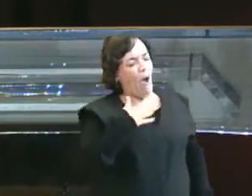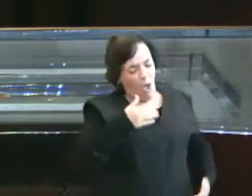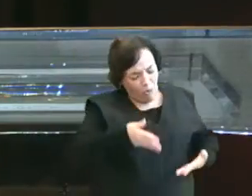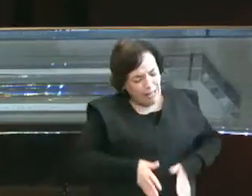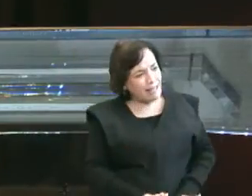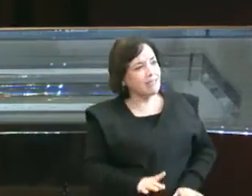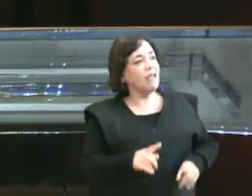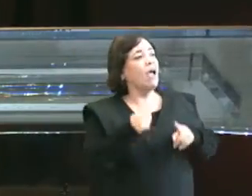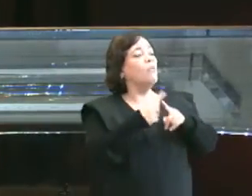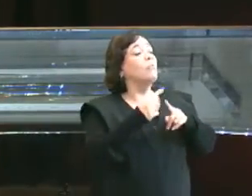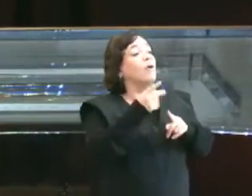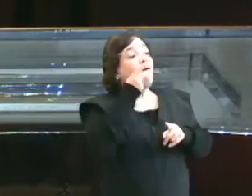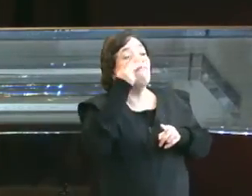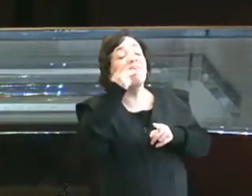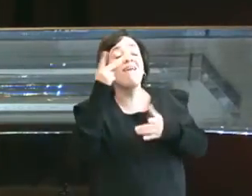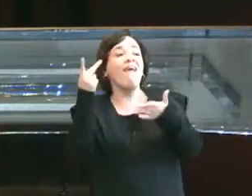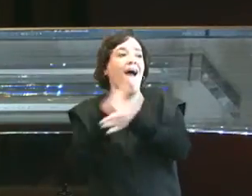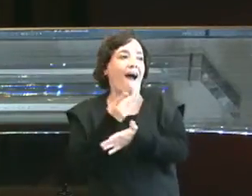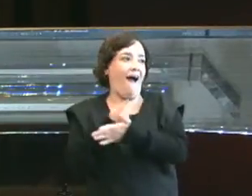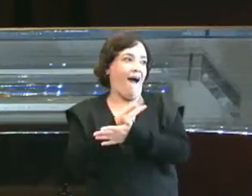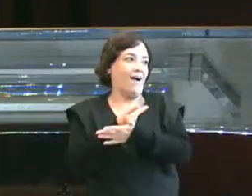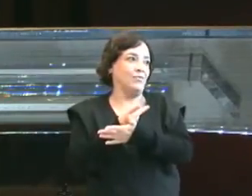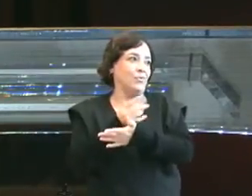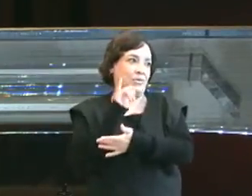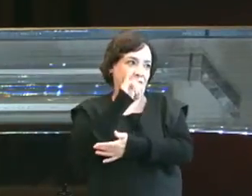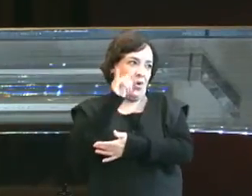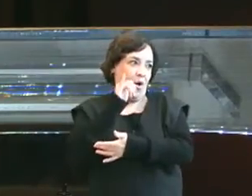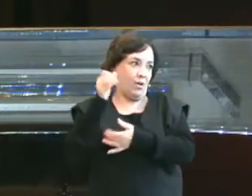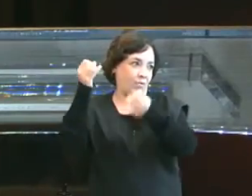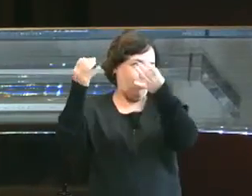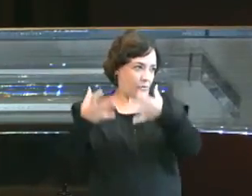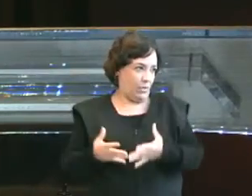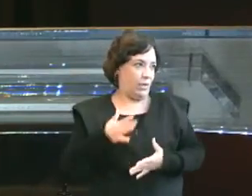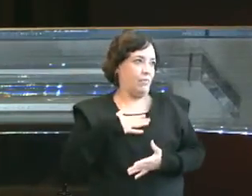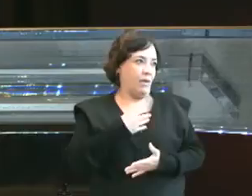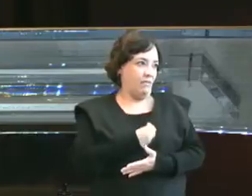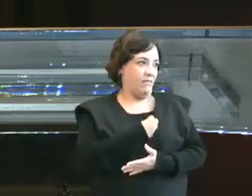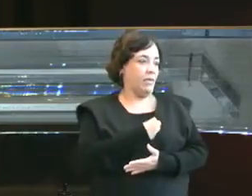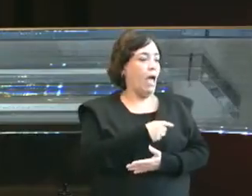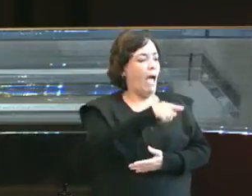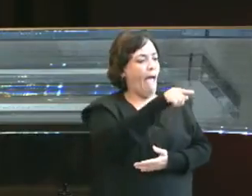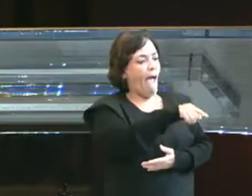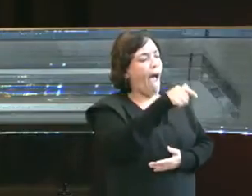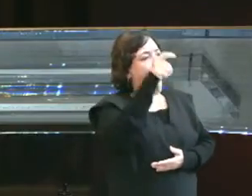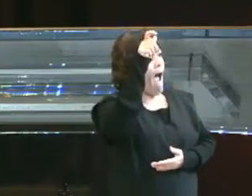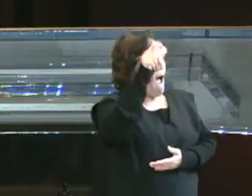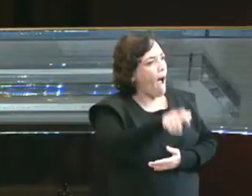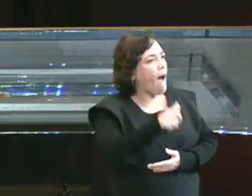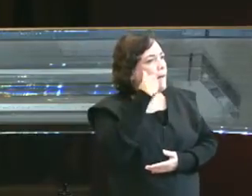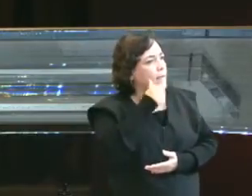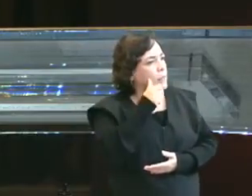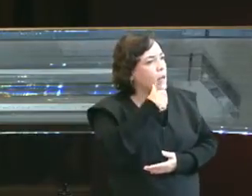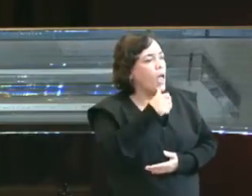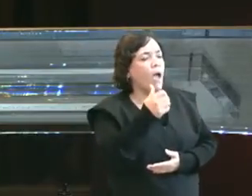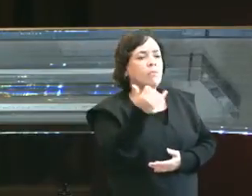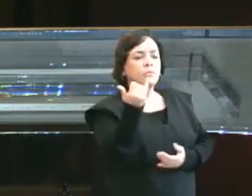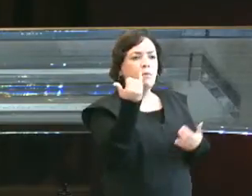E aquela mulher começou a contar histórias da minha vida que só eu